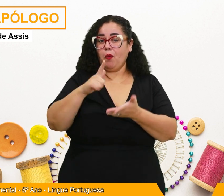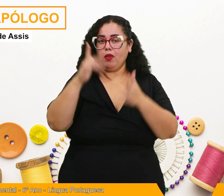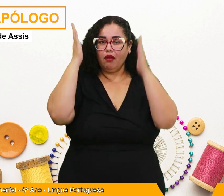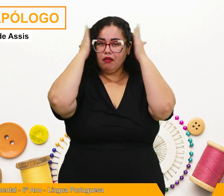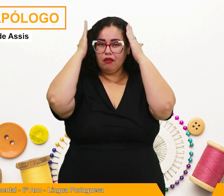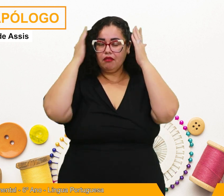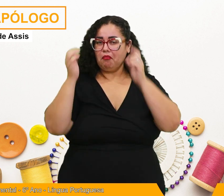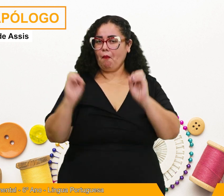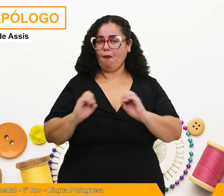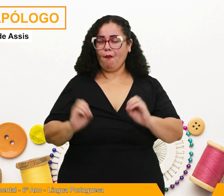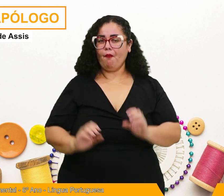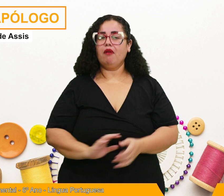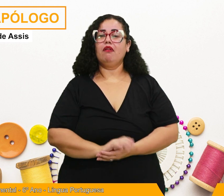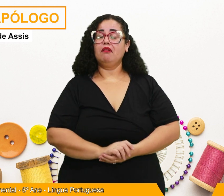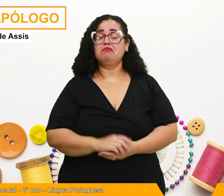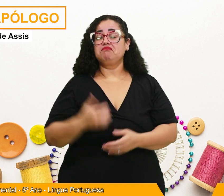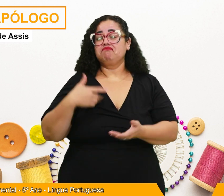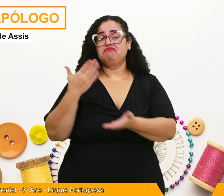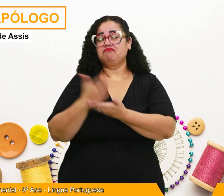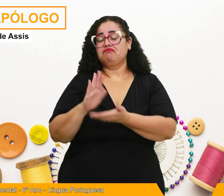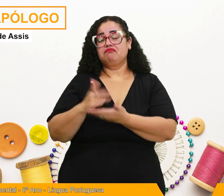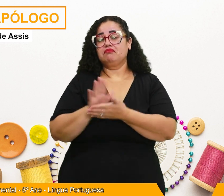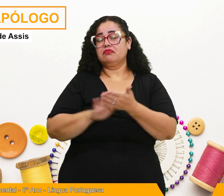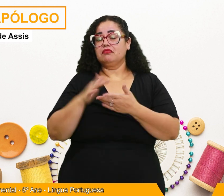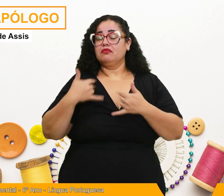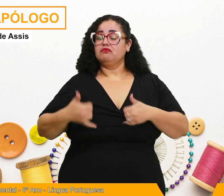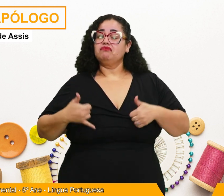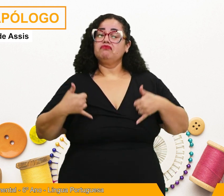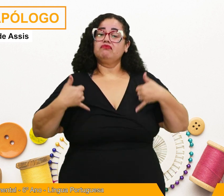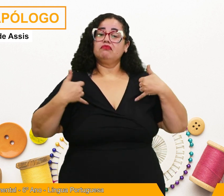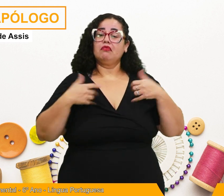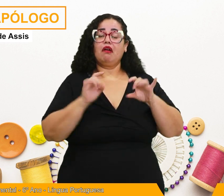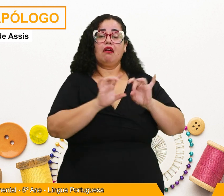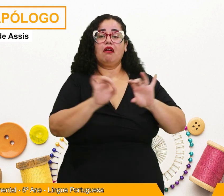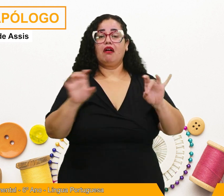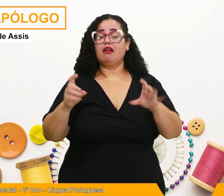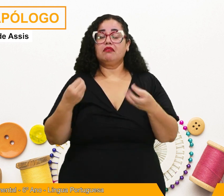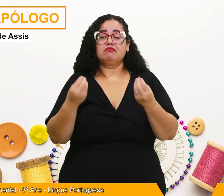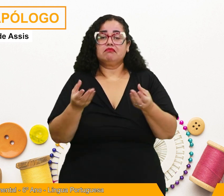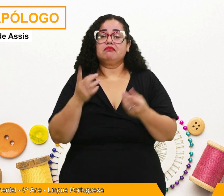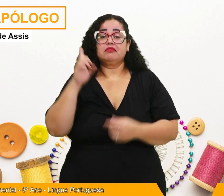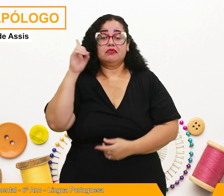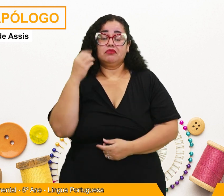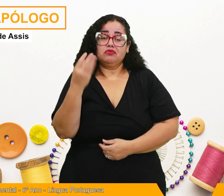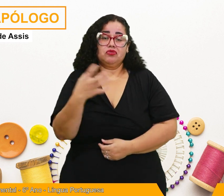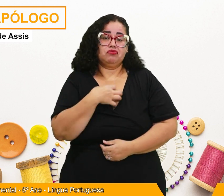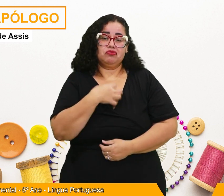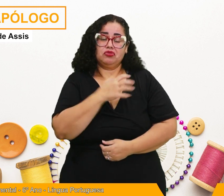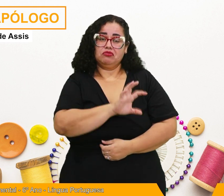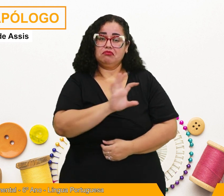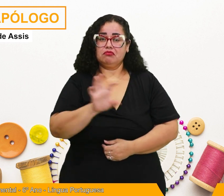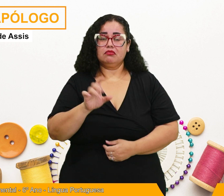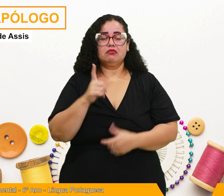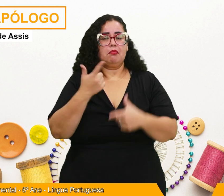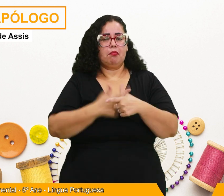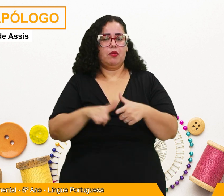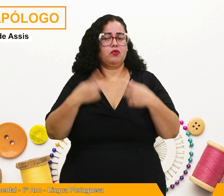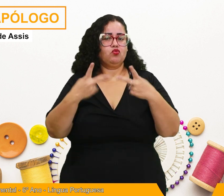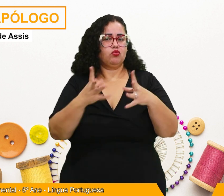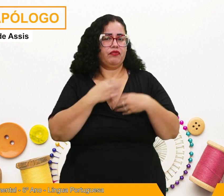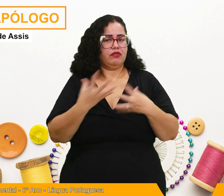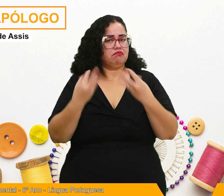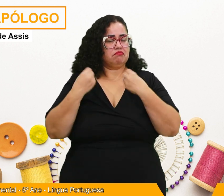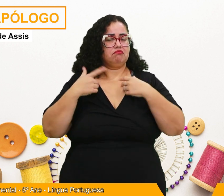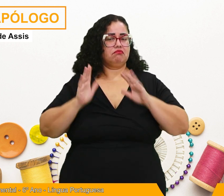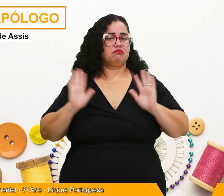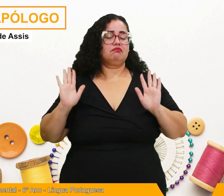não tem cabeça. Que lhe importa o meu ar? Cada qual tem o ar que Deus lhe deu. Importe-se com a sua vida e deixe a